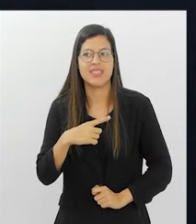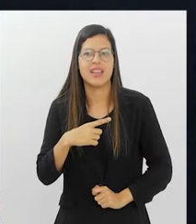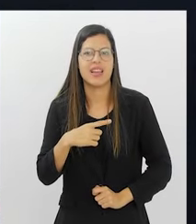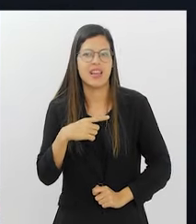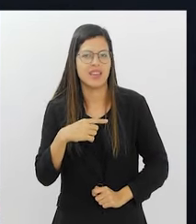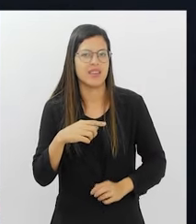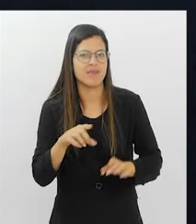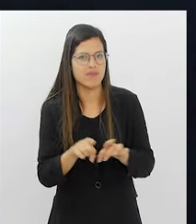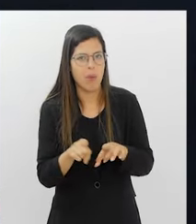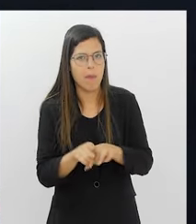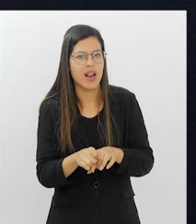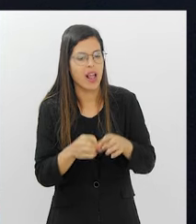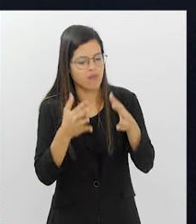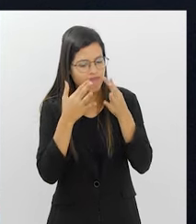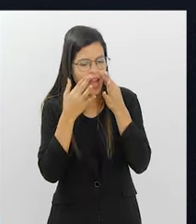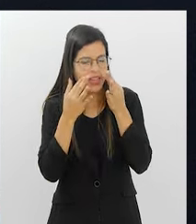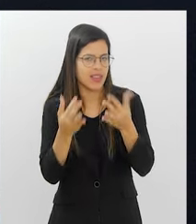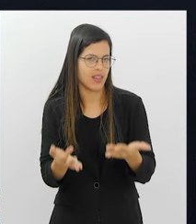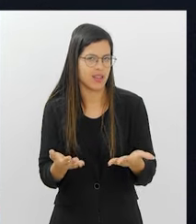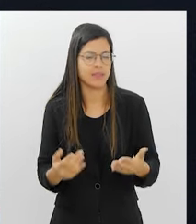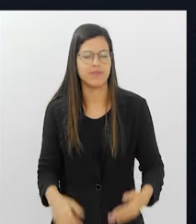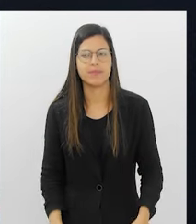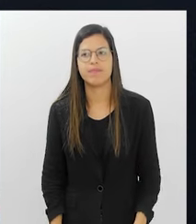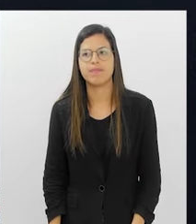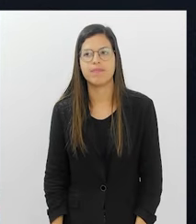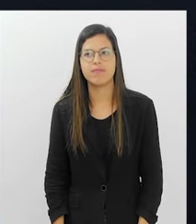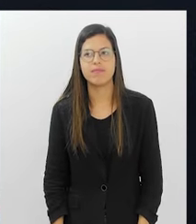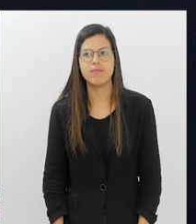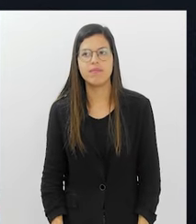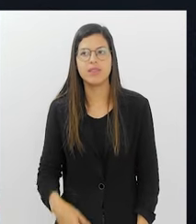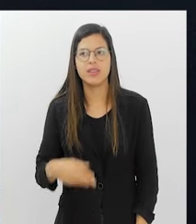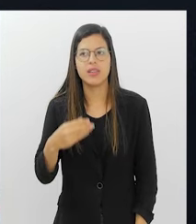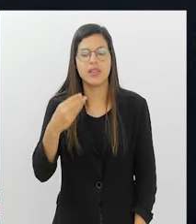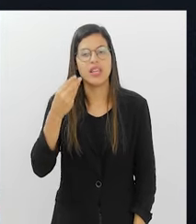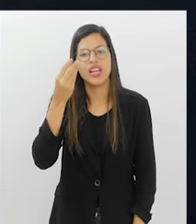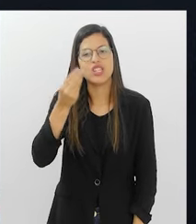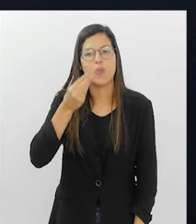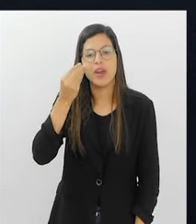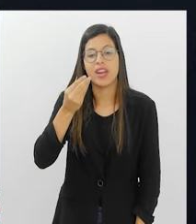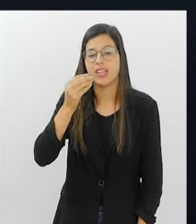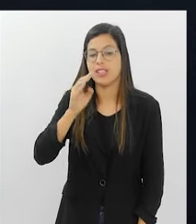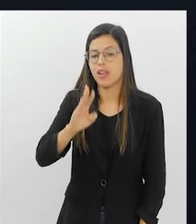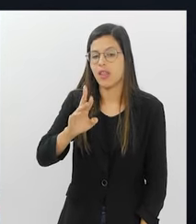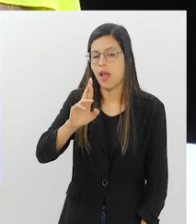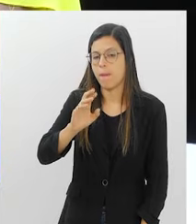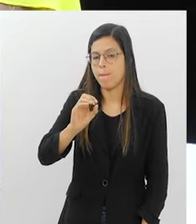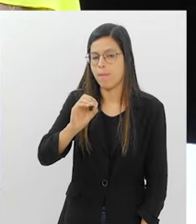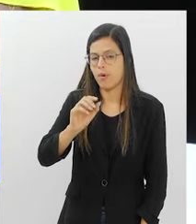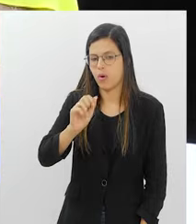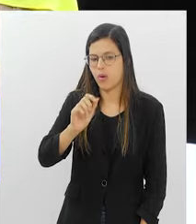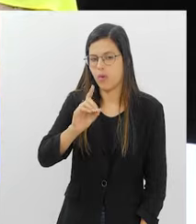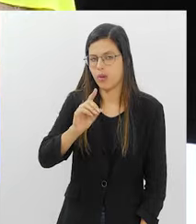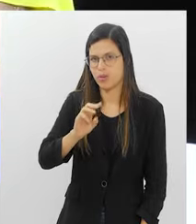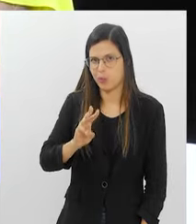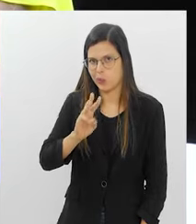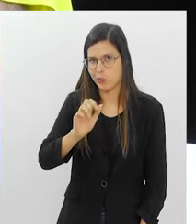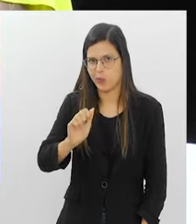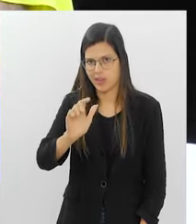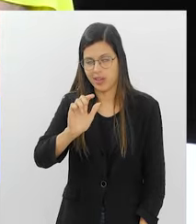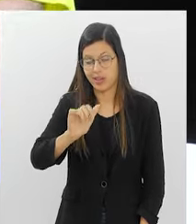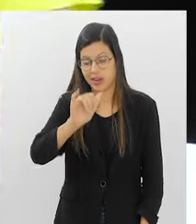ouve muito a gente acho bacana esse negócio né Muito legal e a experiência tá na bradway então eu eu